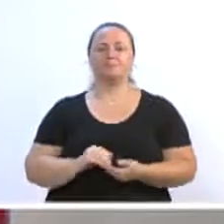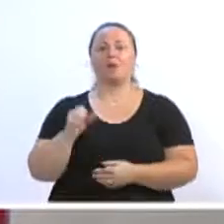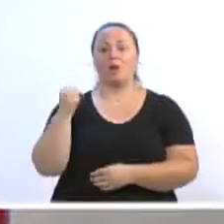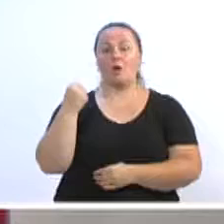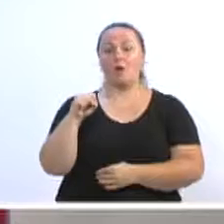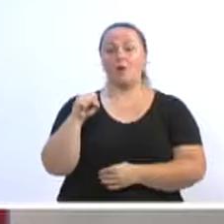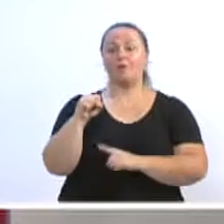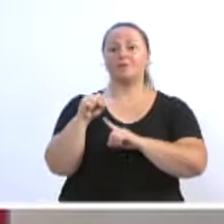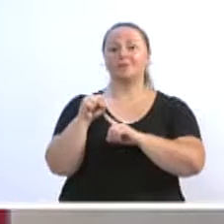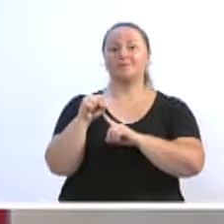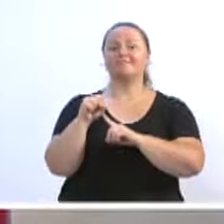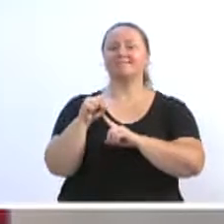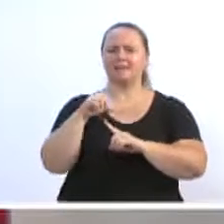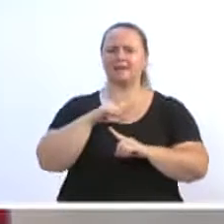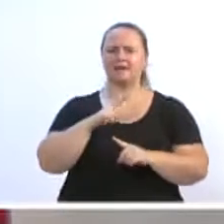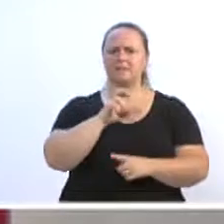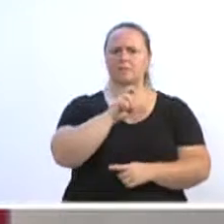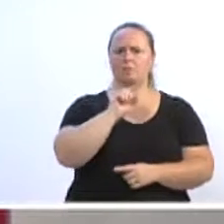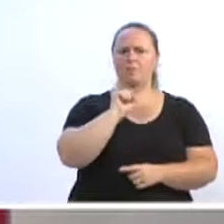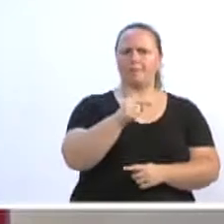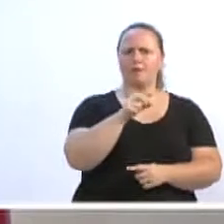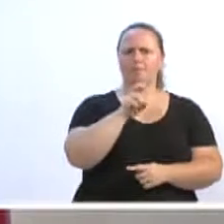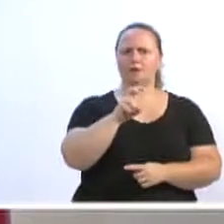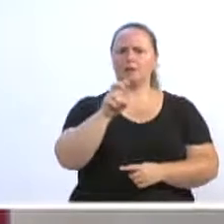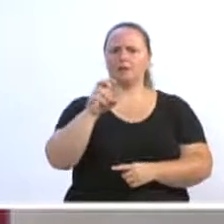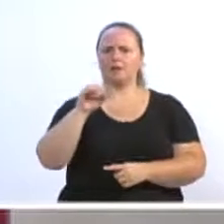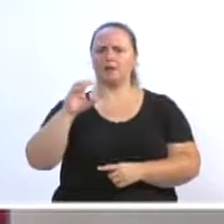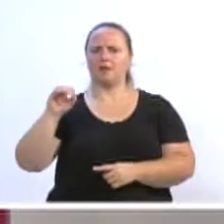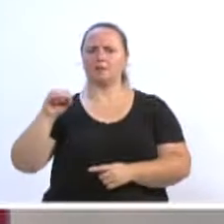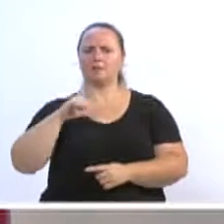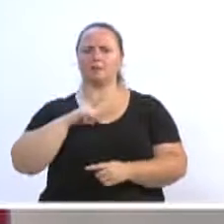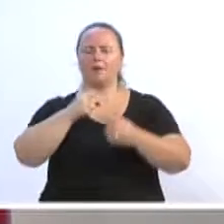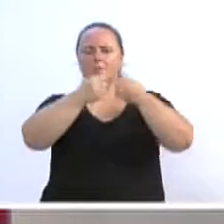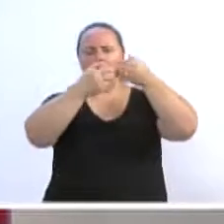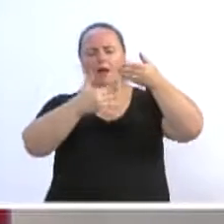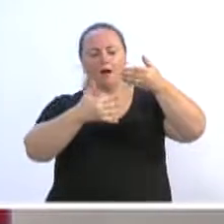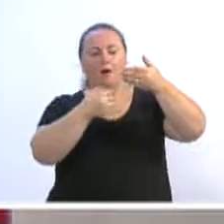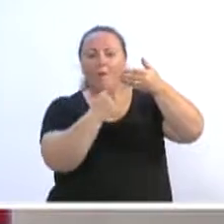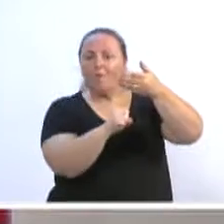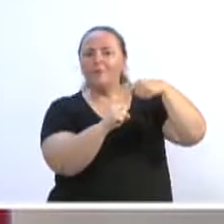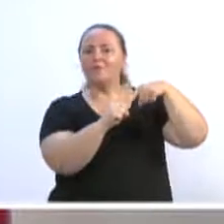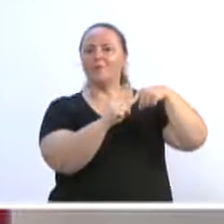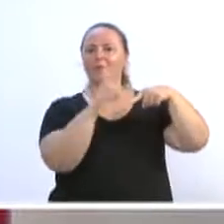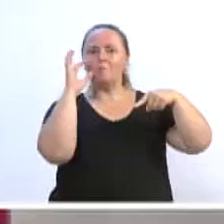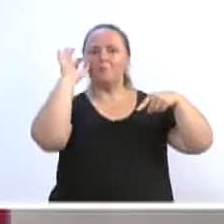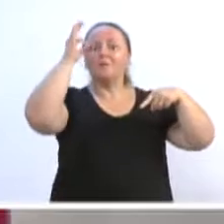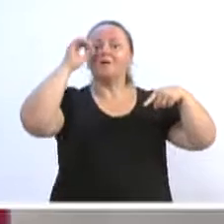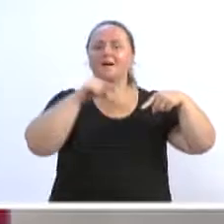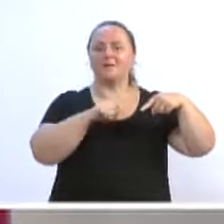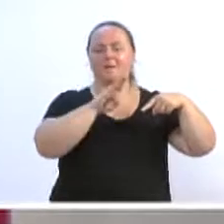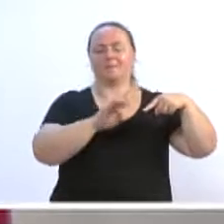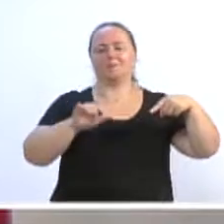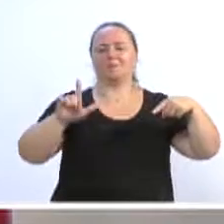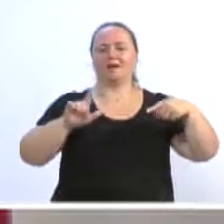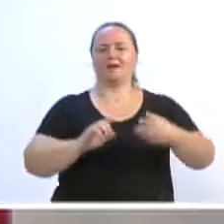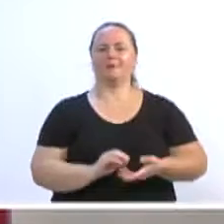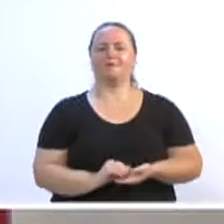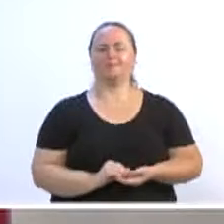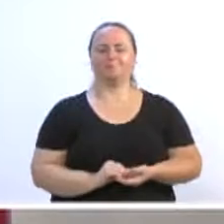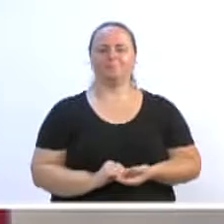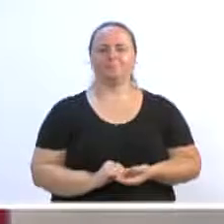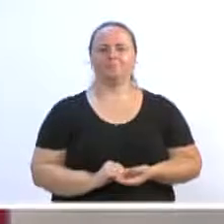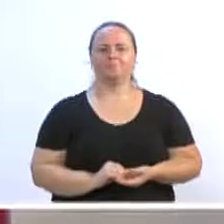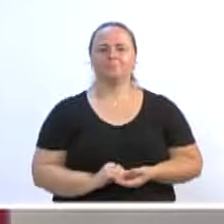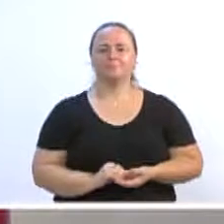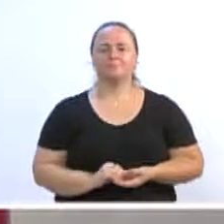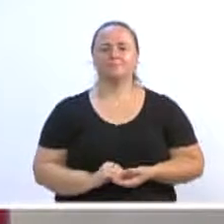de 5.500 municípios no Brasil inteiro. E nós devemos celebrar e comemorar. E essa